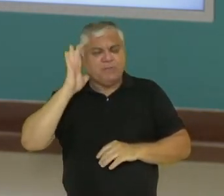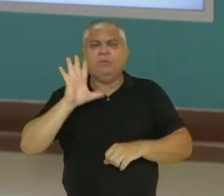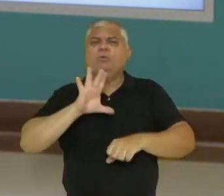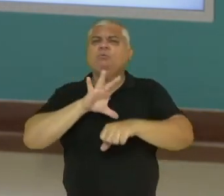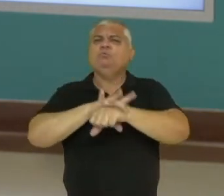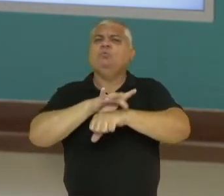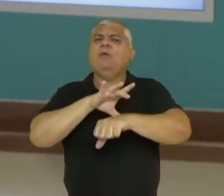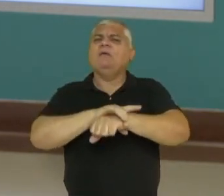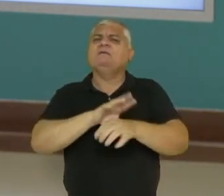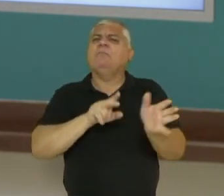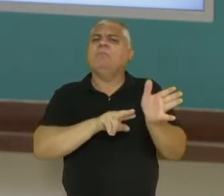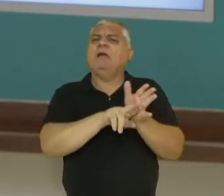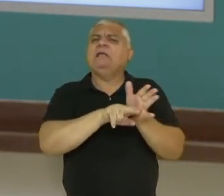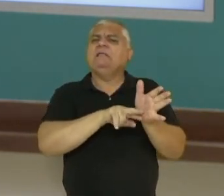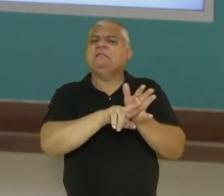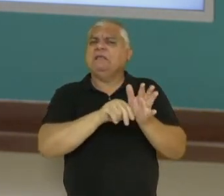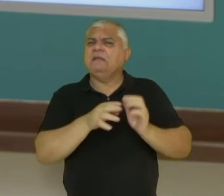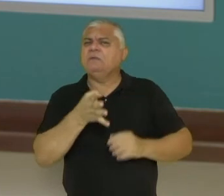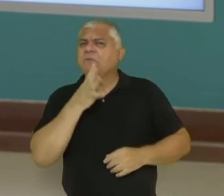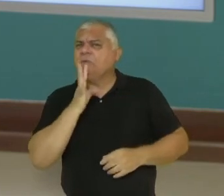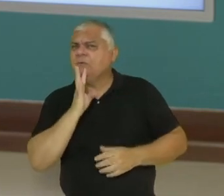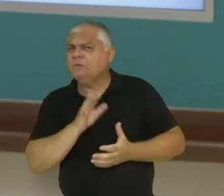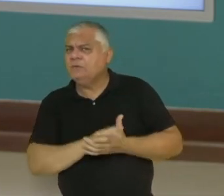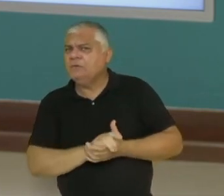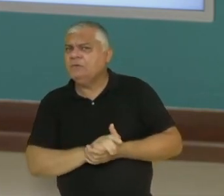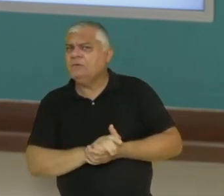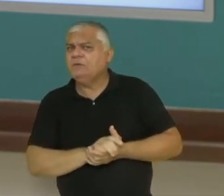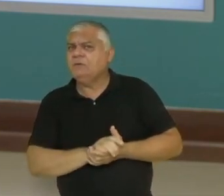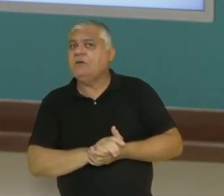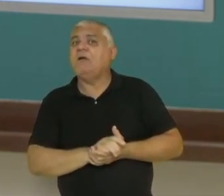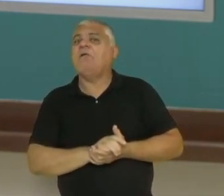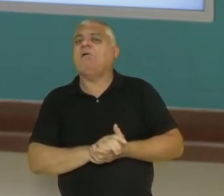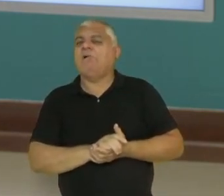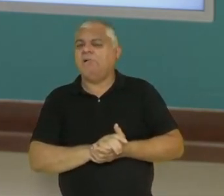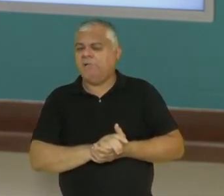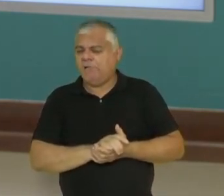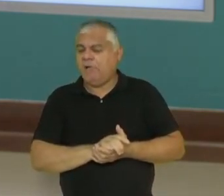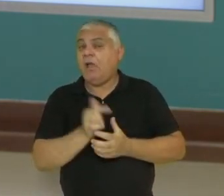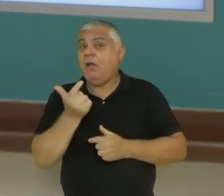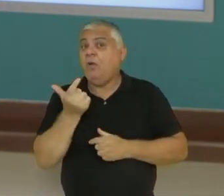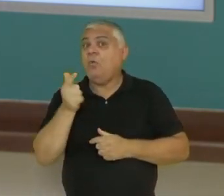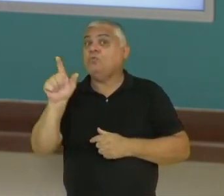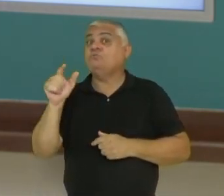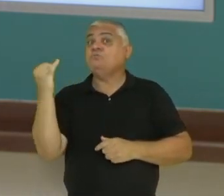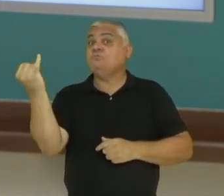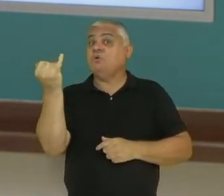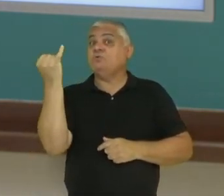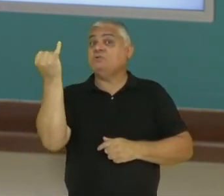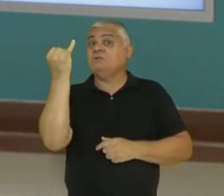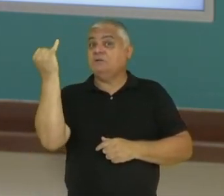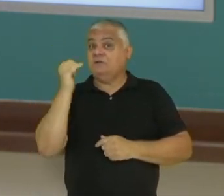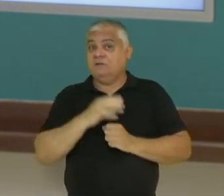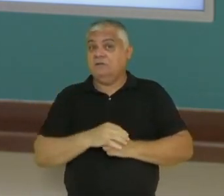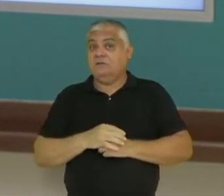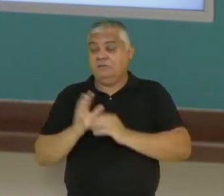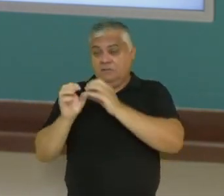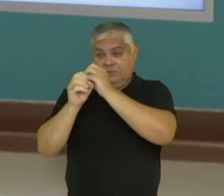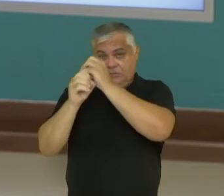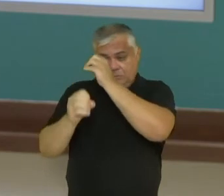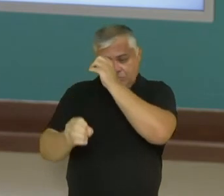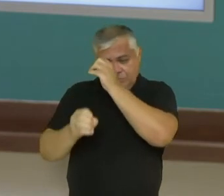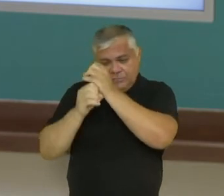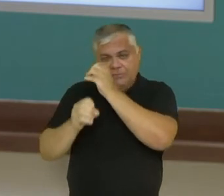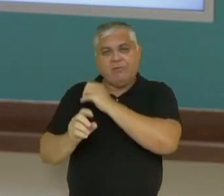pelas bactérias, a gente pode entender também uma outra importância deste aparelhinho,